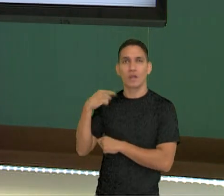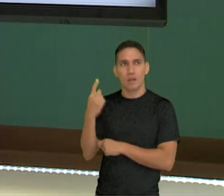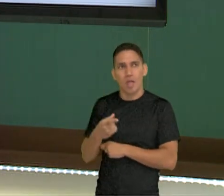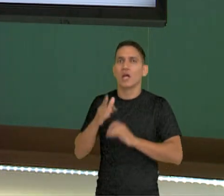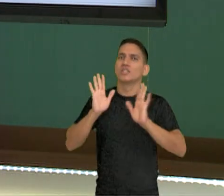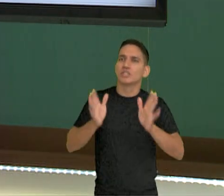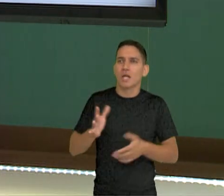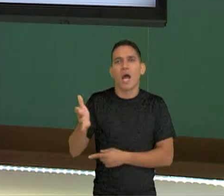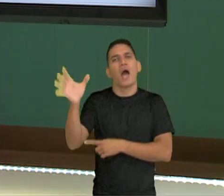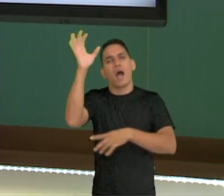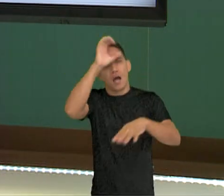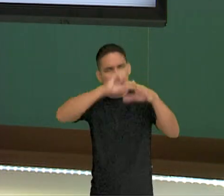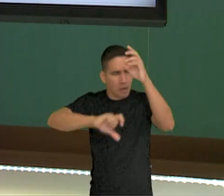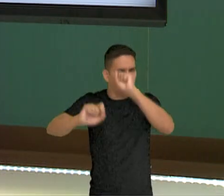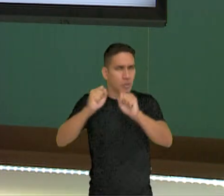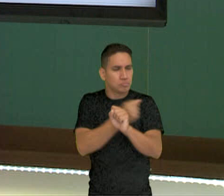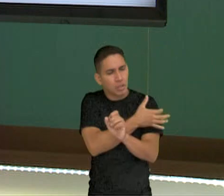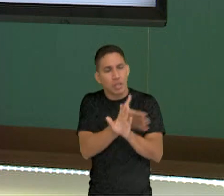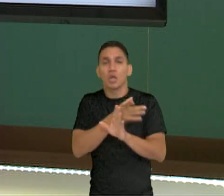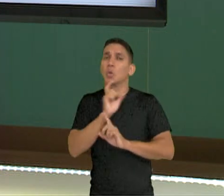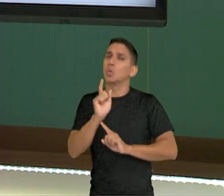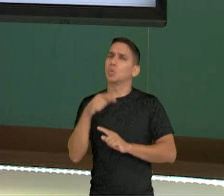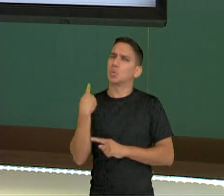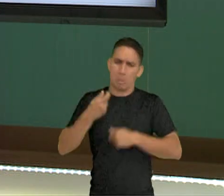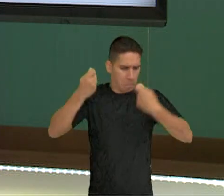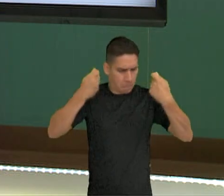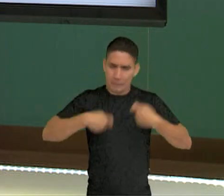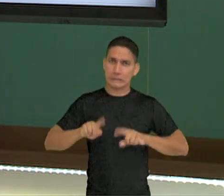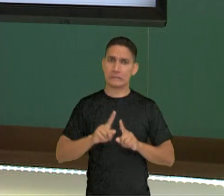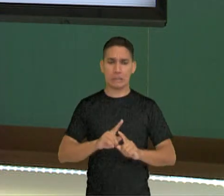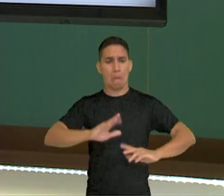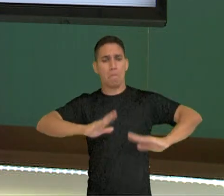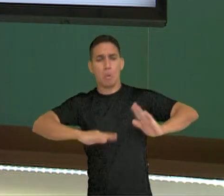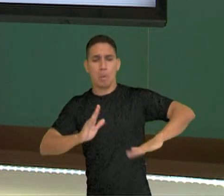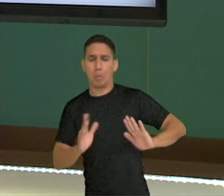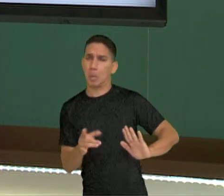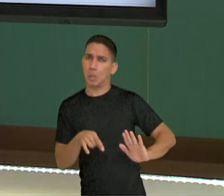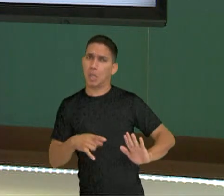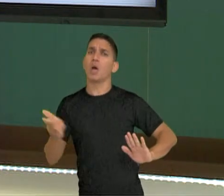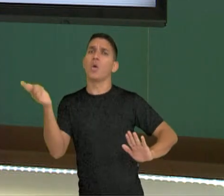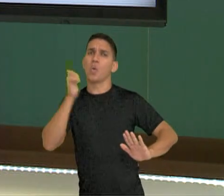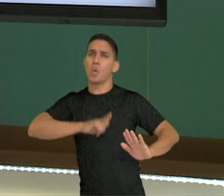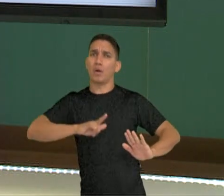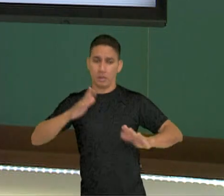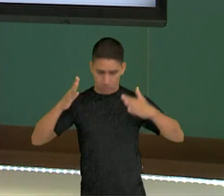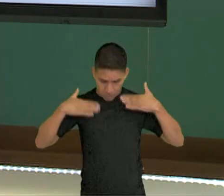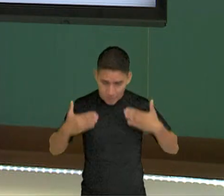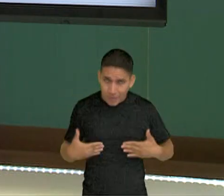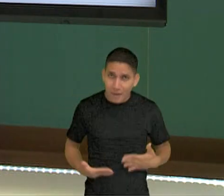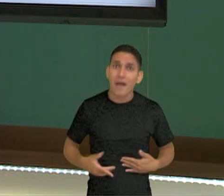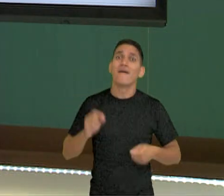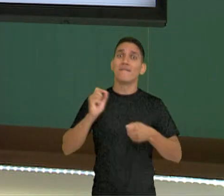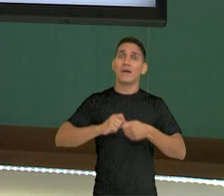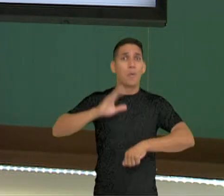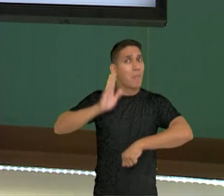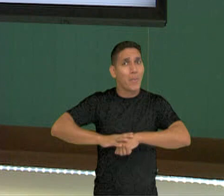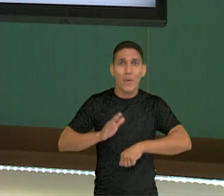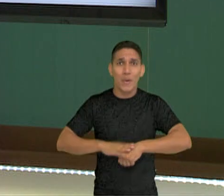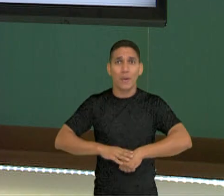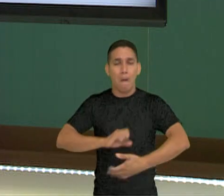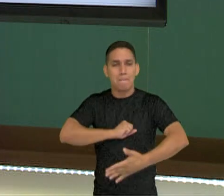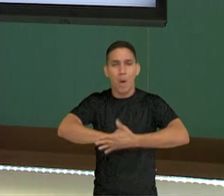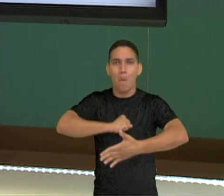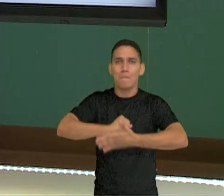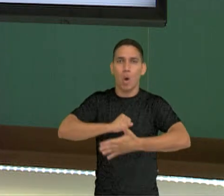Nós aprendemos que nós não precisamos necessariamente de um instrumento musical que o nosso corpo pode ser o próprio